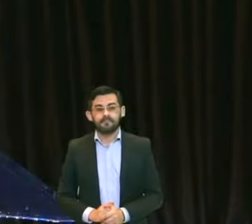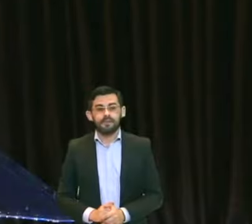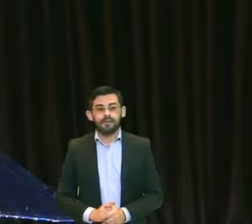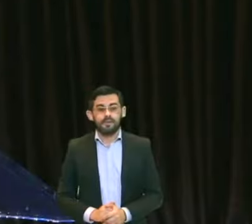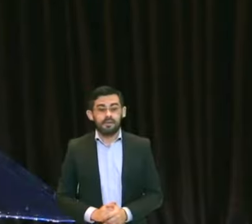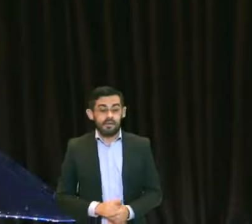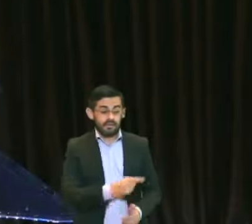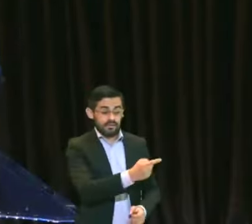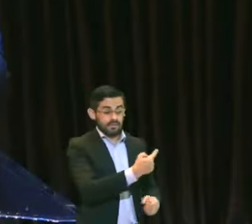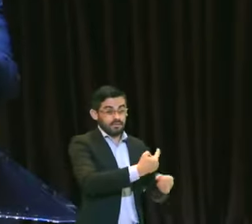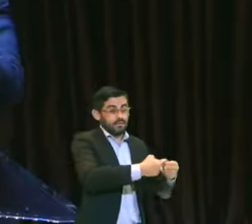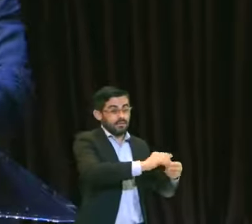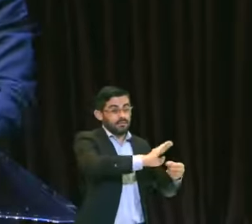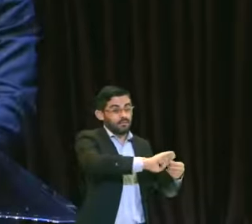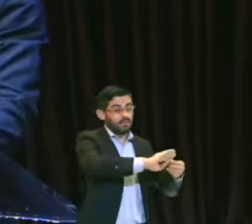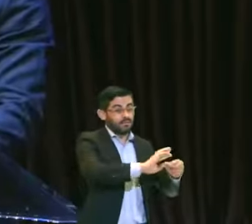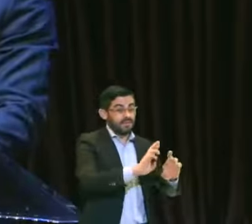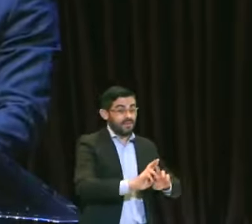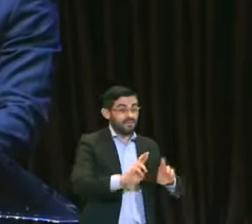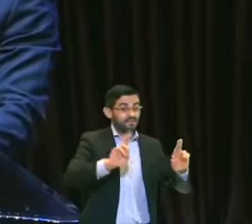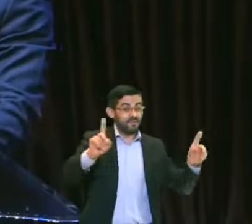Plantar na Babilônia é diferente.